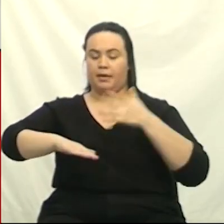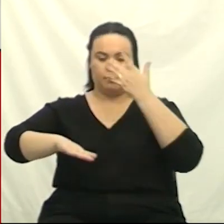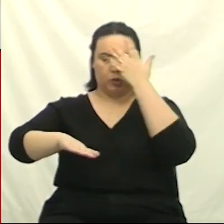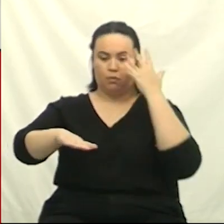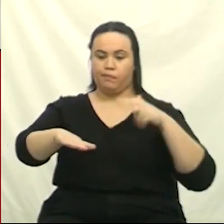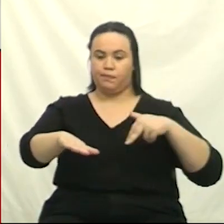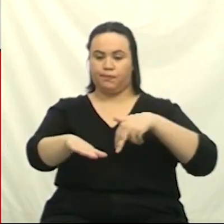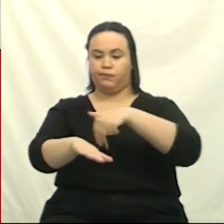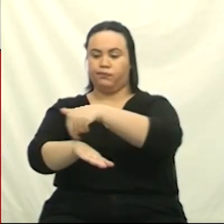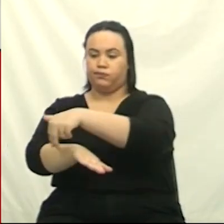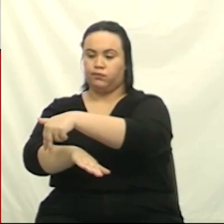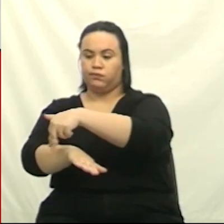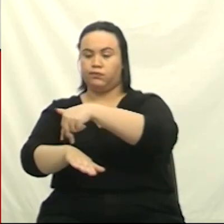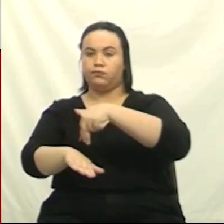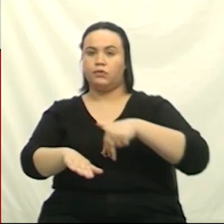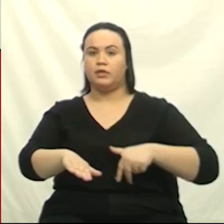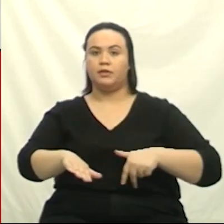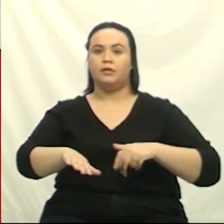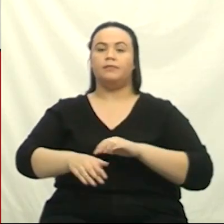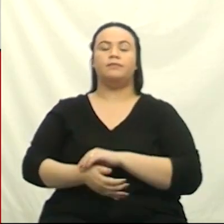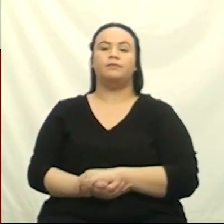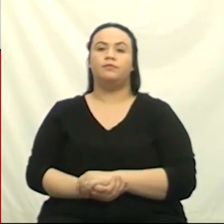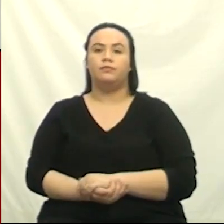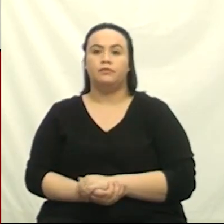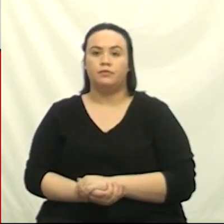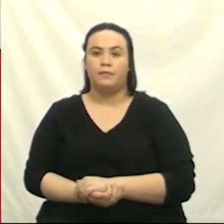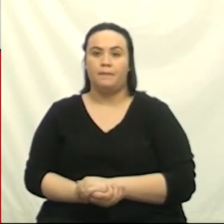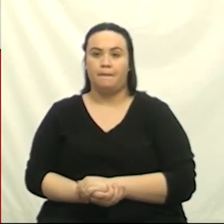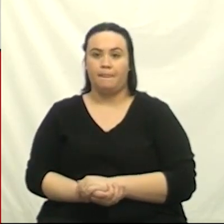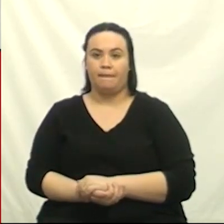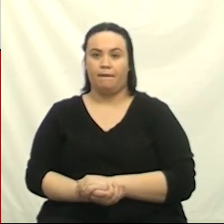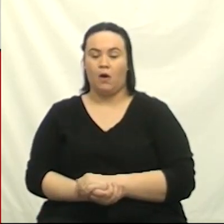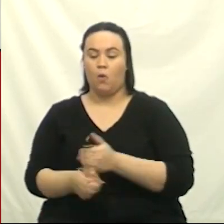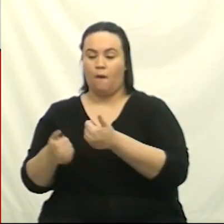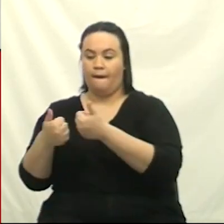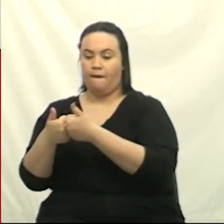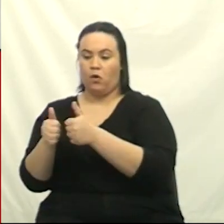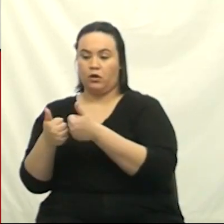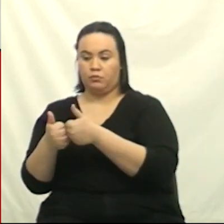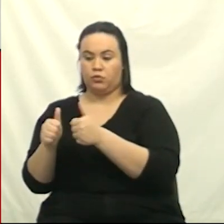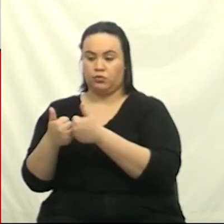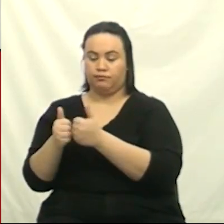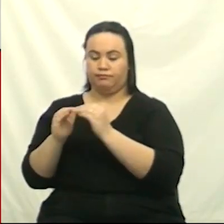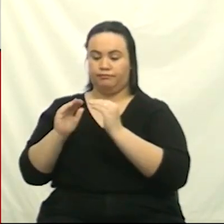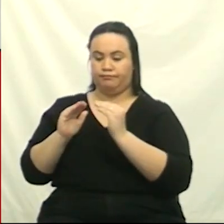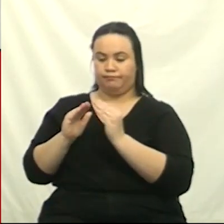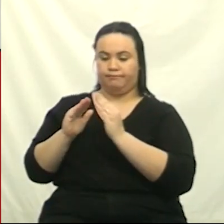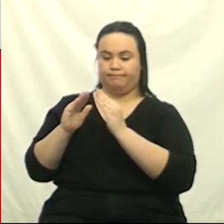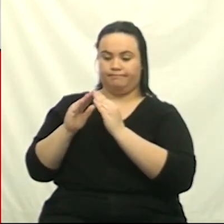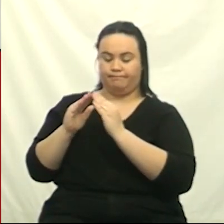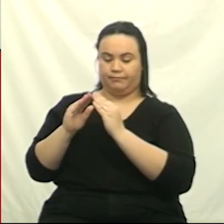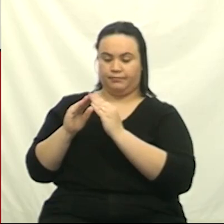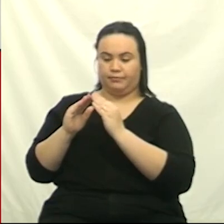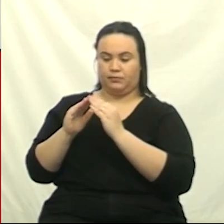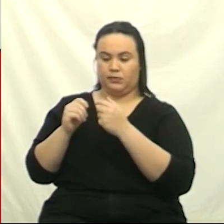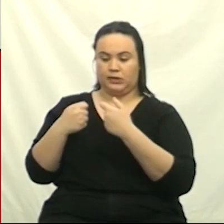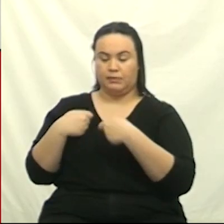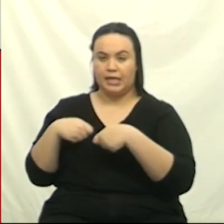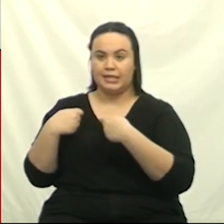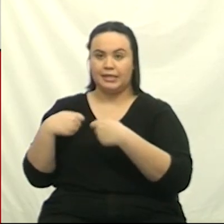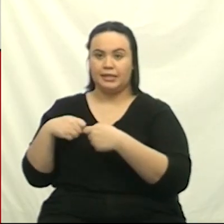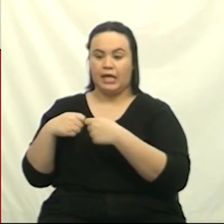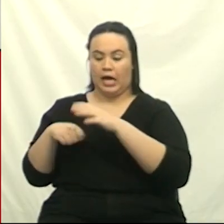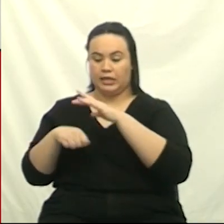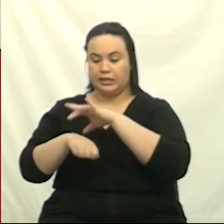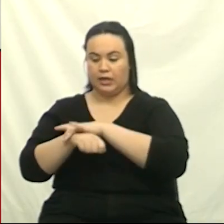pedestre considerando que o ponto de ônibus é ao lado oposto da via a demanda é necessária a fim de garantir